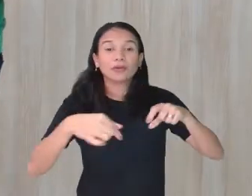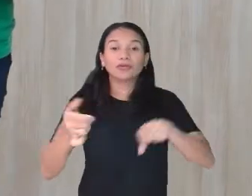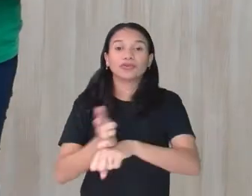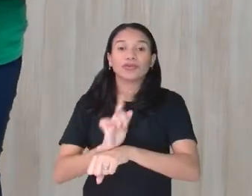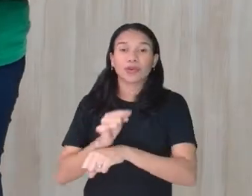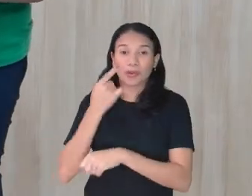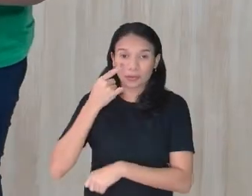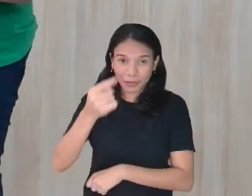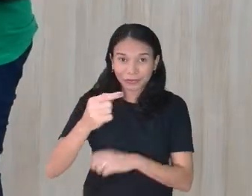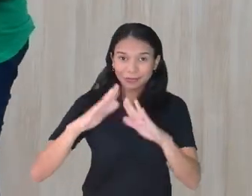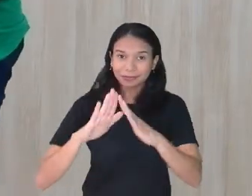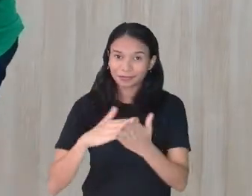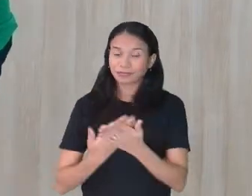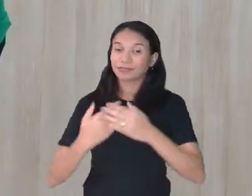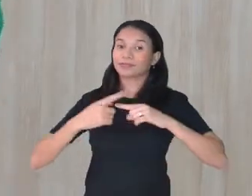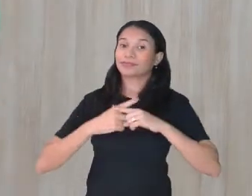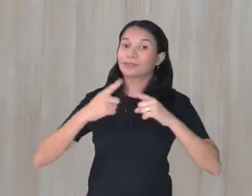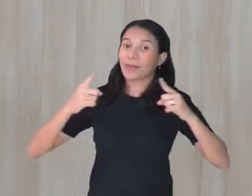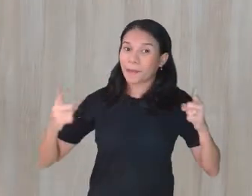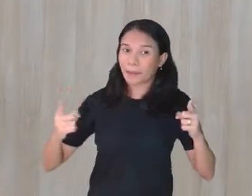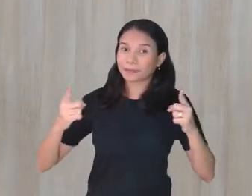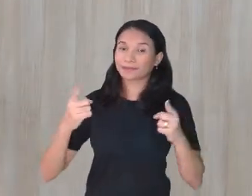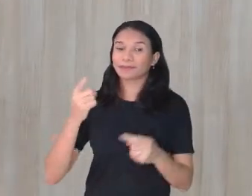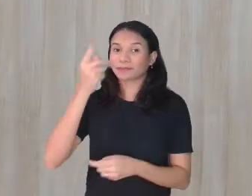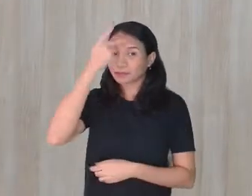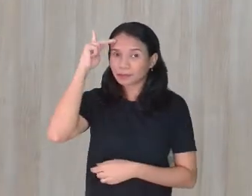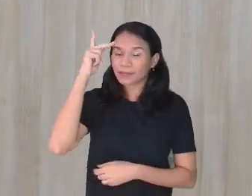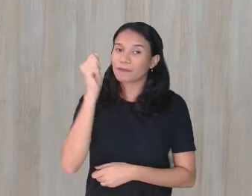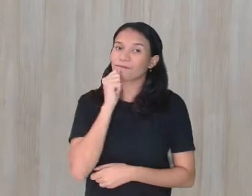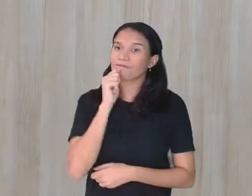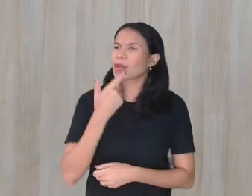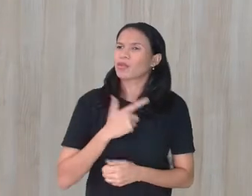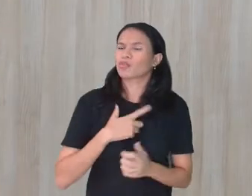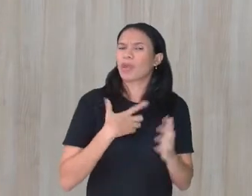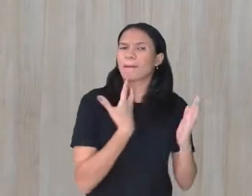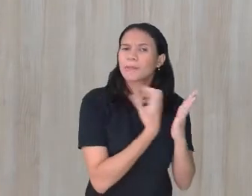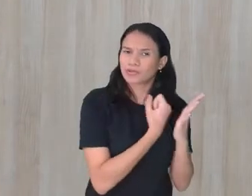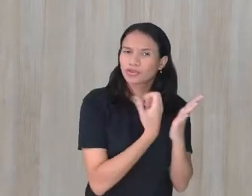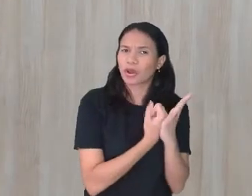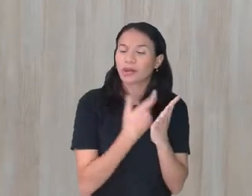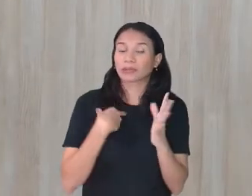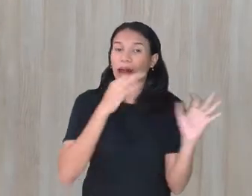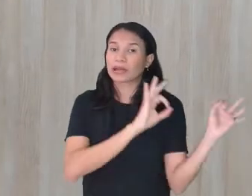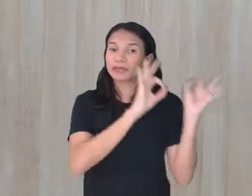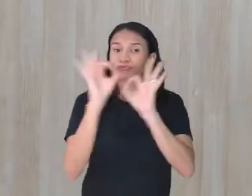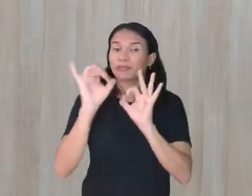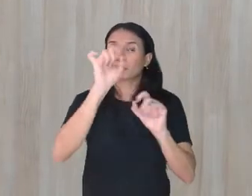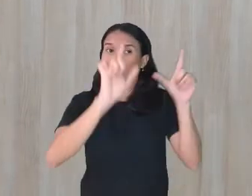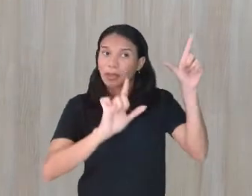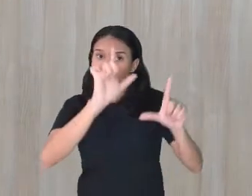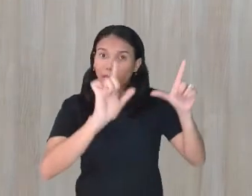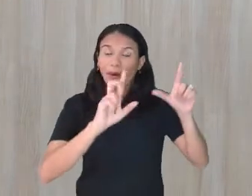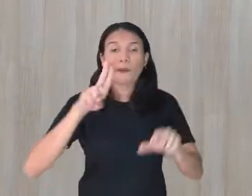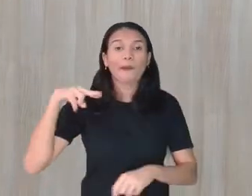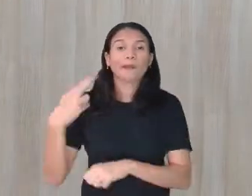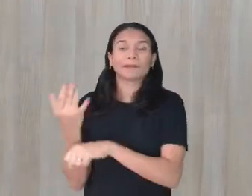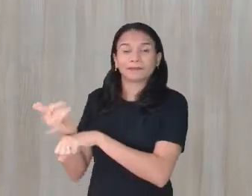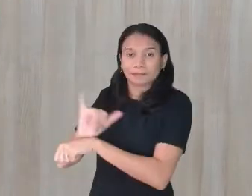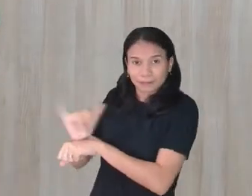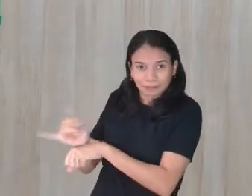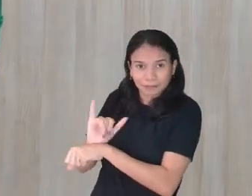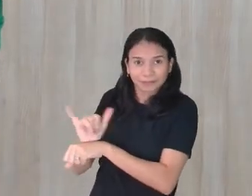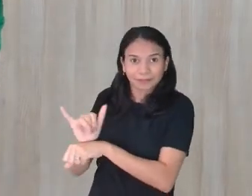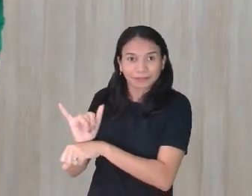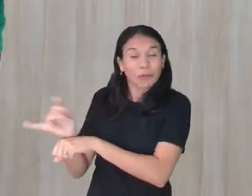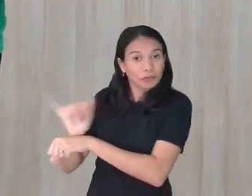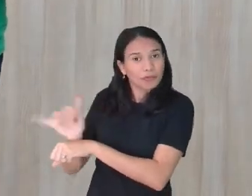da sua escola. Mas, para aqueles ainda que não baixaram, eu acredito que estão assistindo ou pela TV ou pelo YouTube. Lá